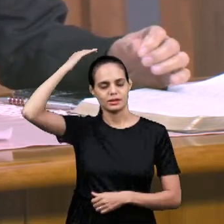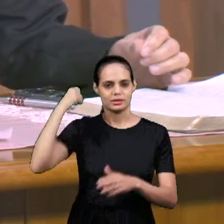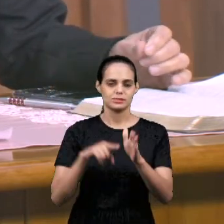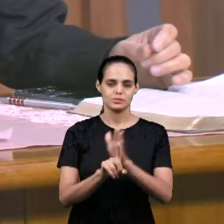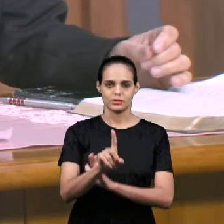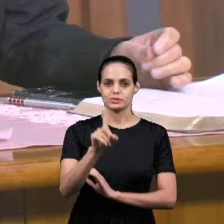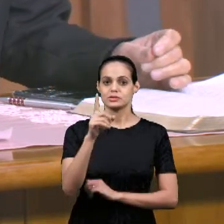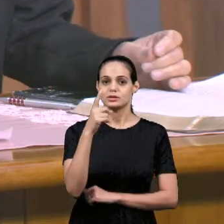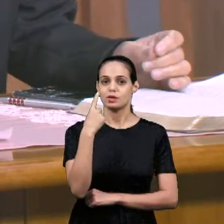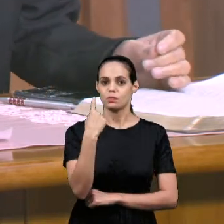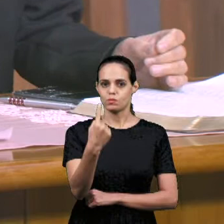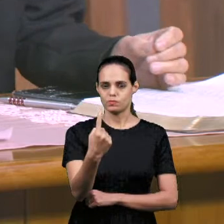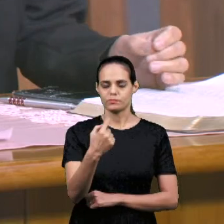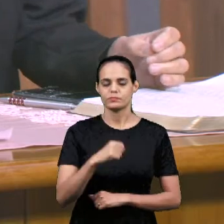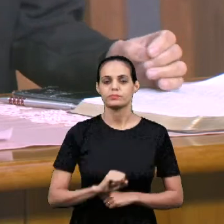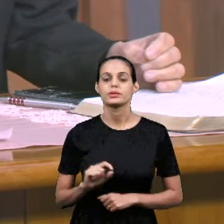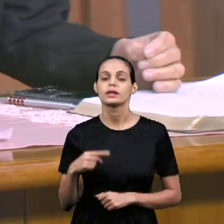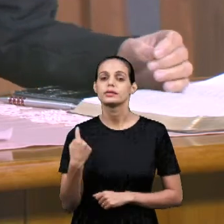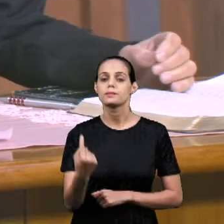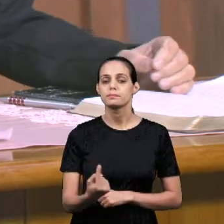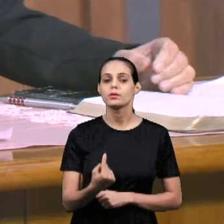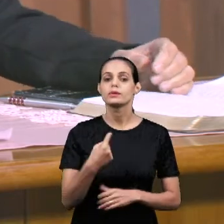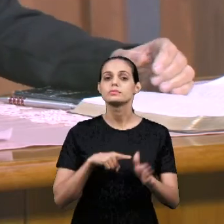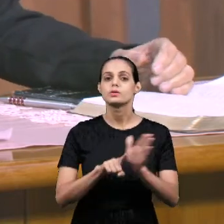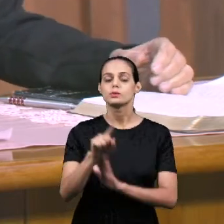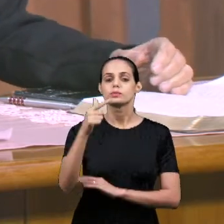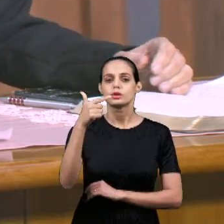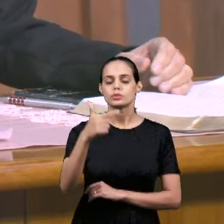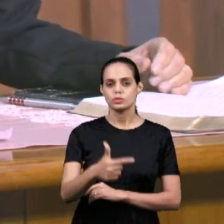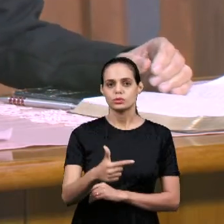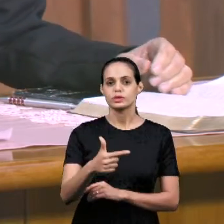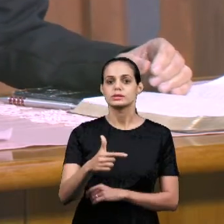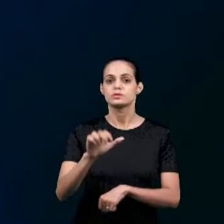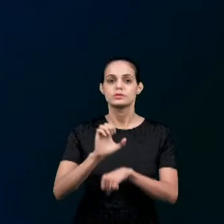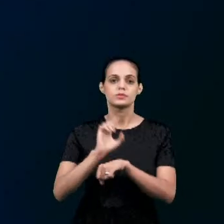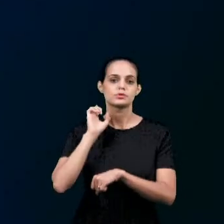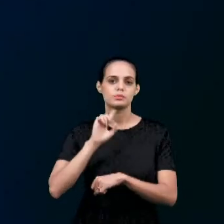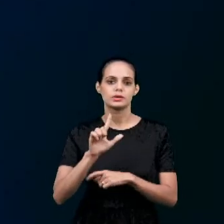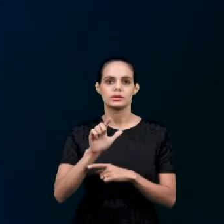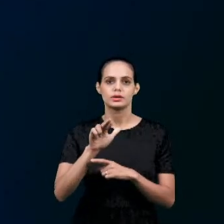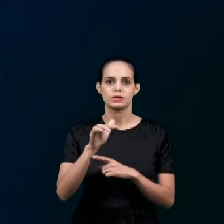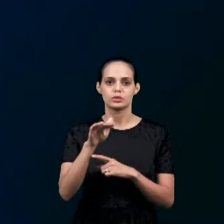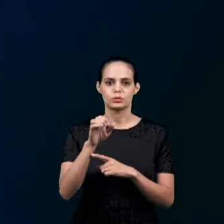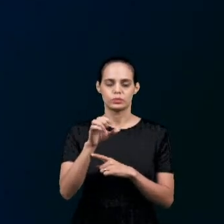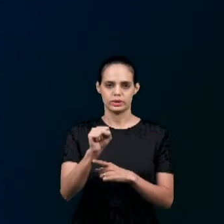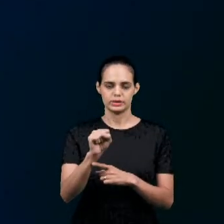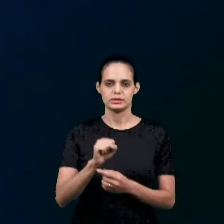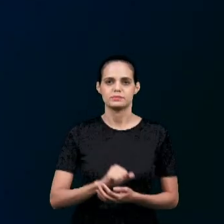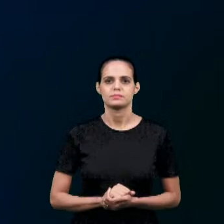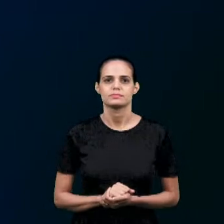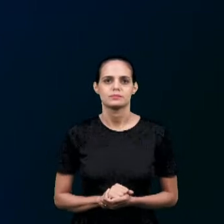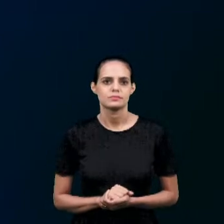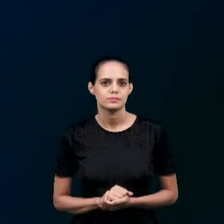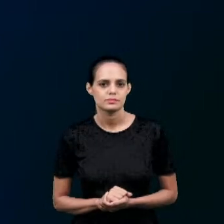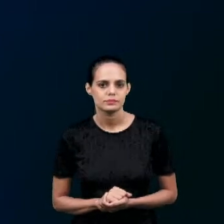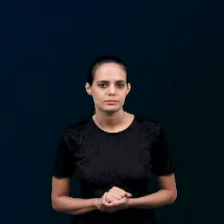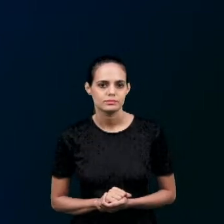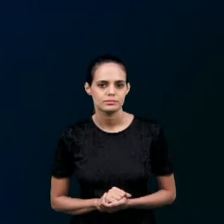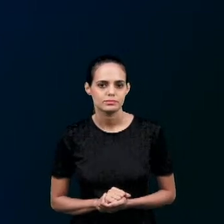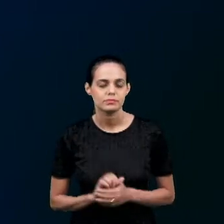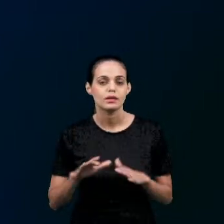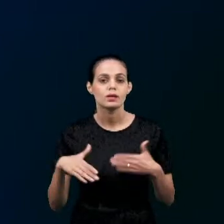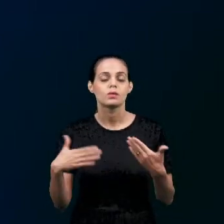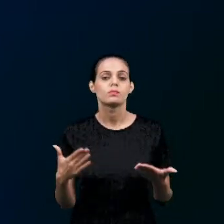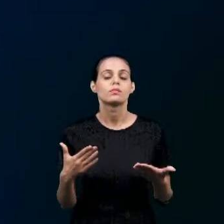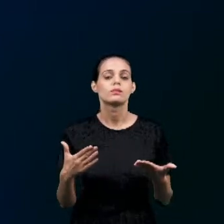nosso irmão Lucas, lá da cidade de Ponte Nova, no estado de Minas Gerais. Qual é o nome da quinta parábola descrita no